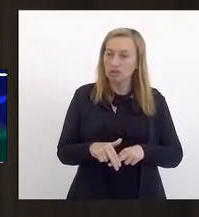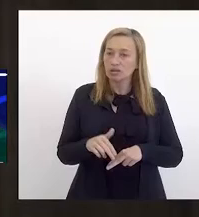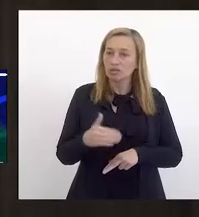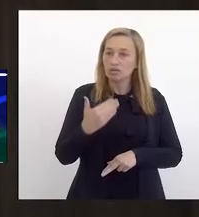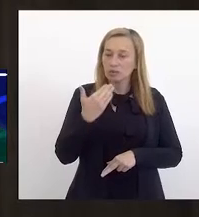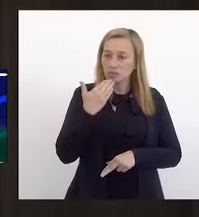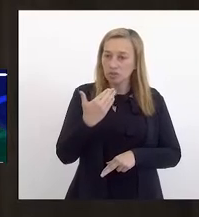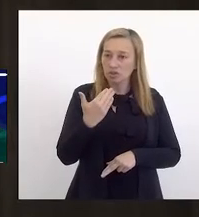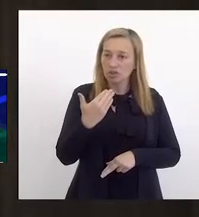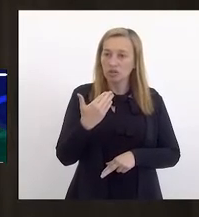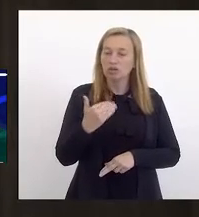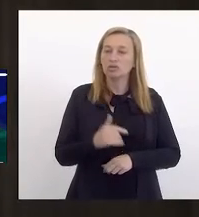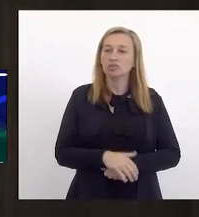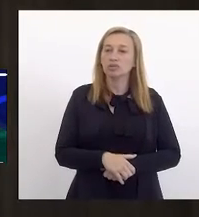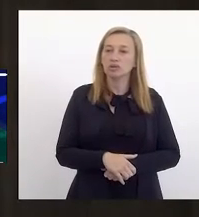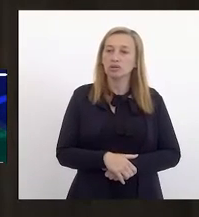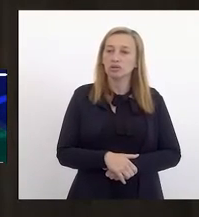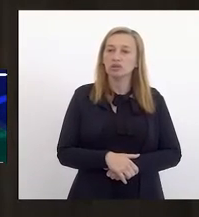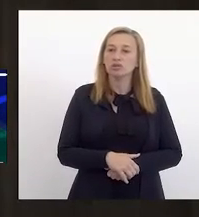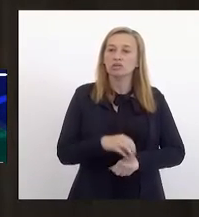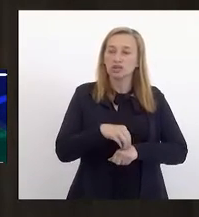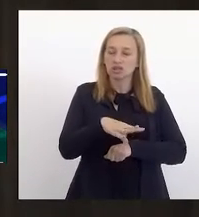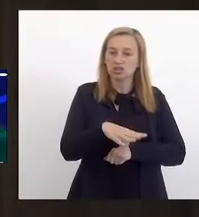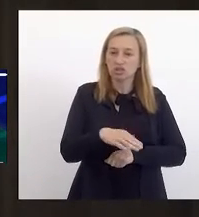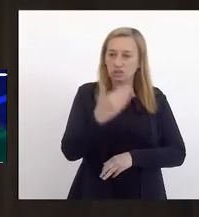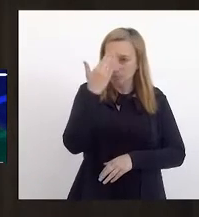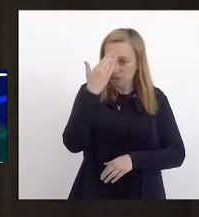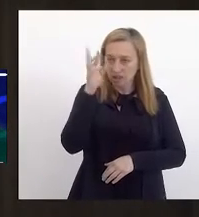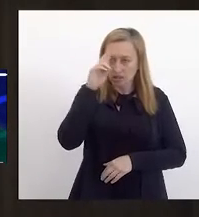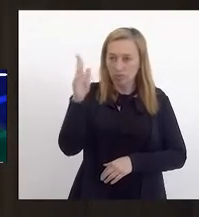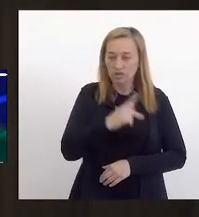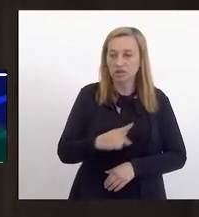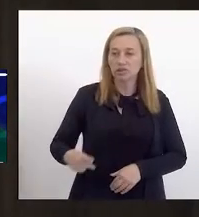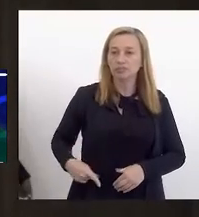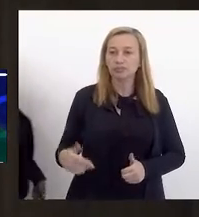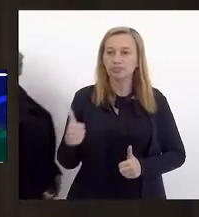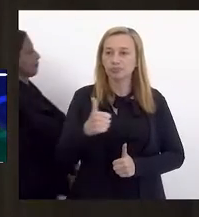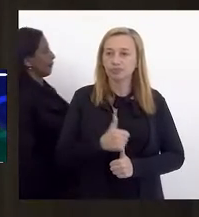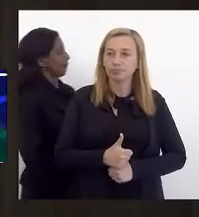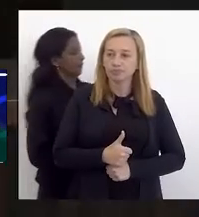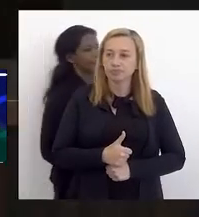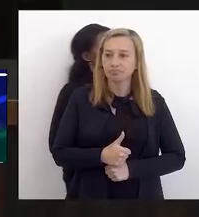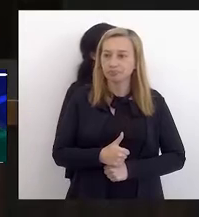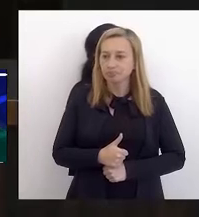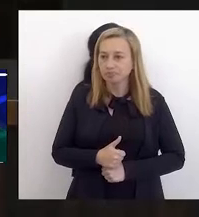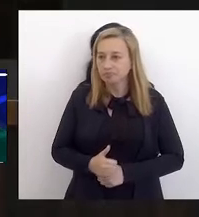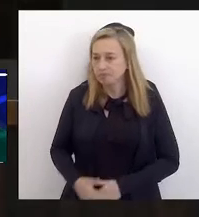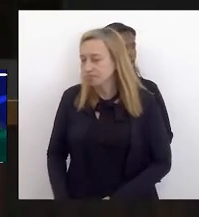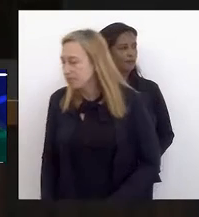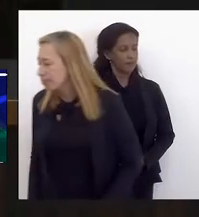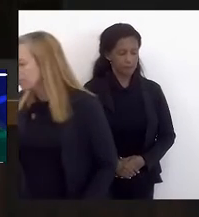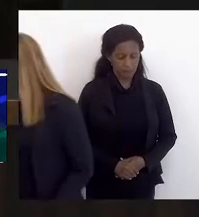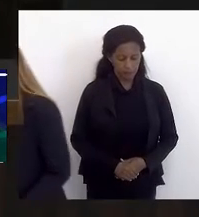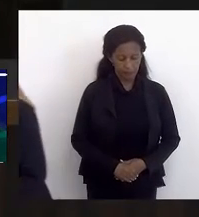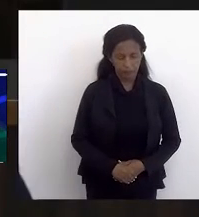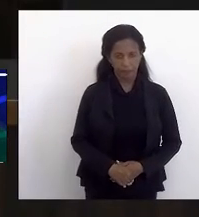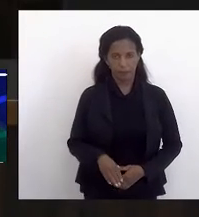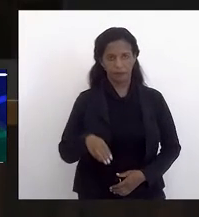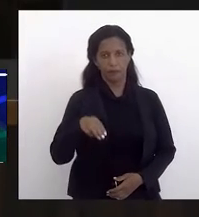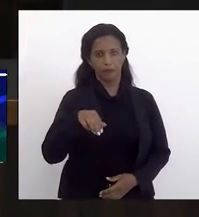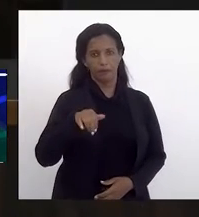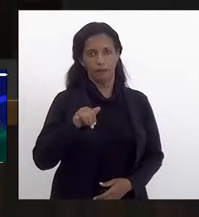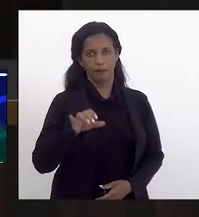a minha propositura dessa indicação. Obrigada, perfeito. Presidente. Deputado Paulo, inscrito o deputado Carlos Mink para discutir, depois